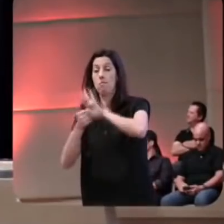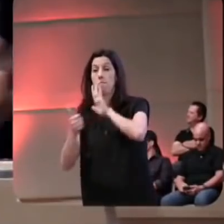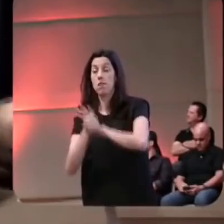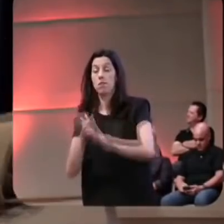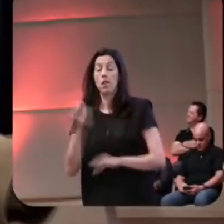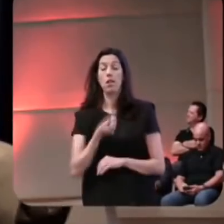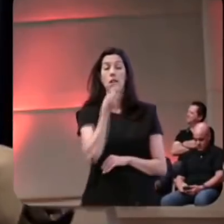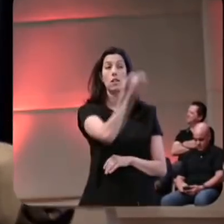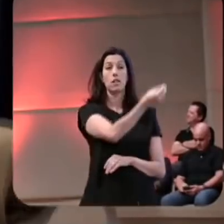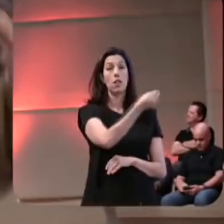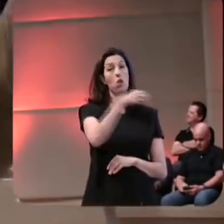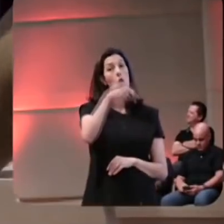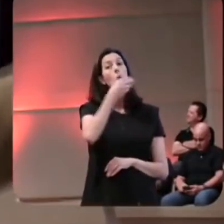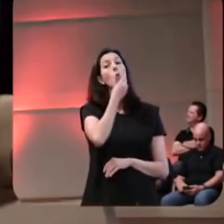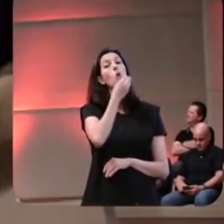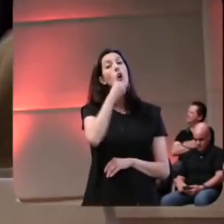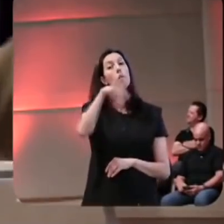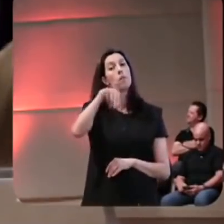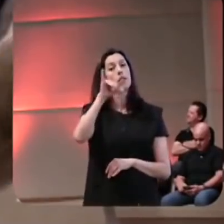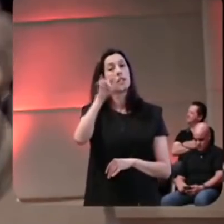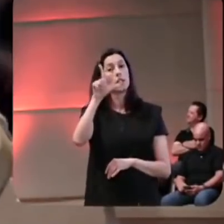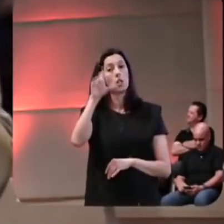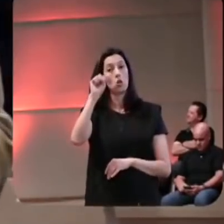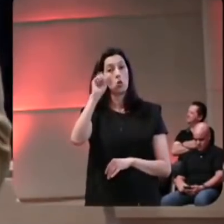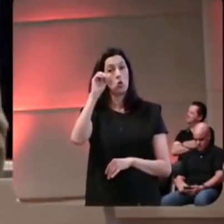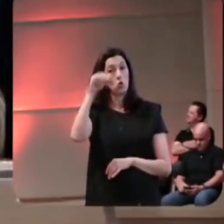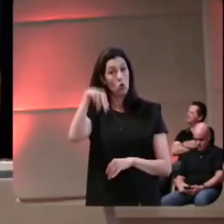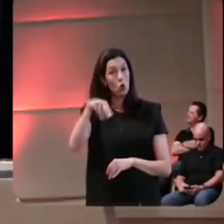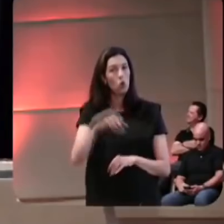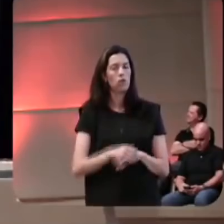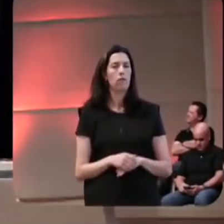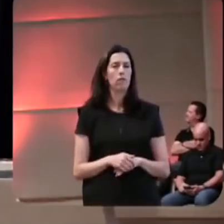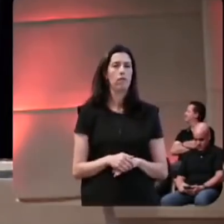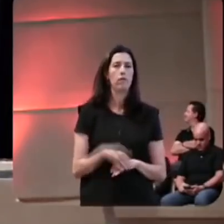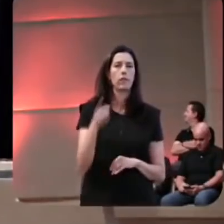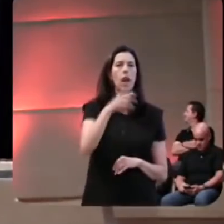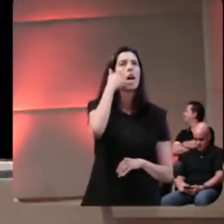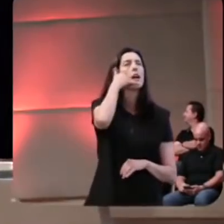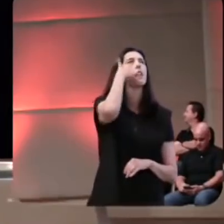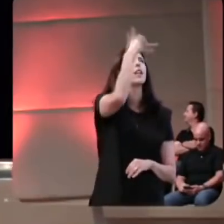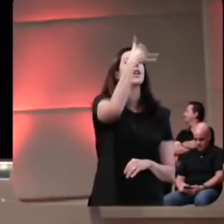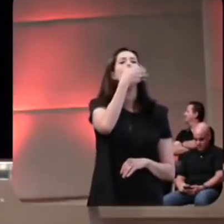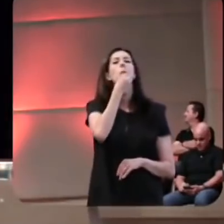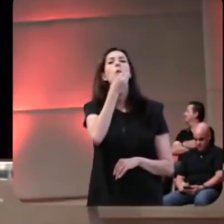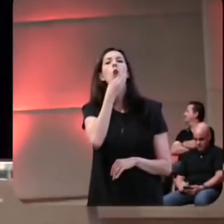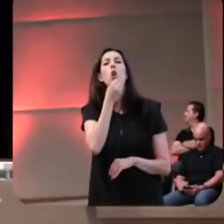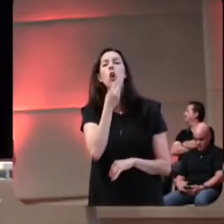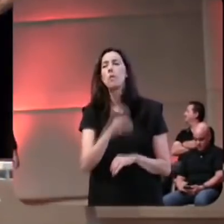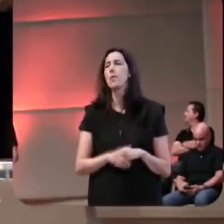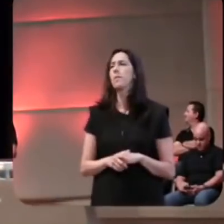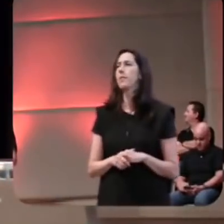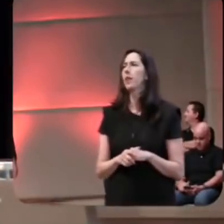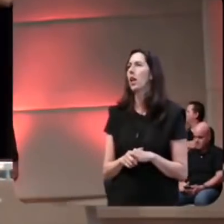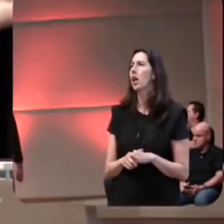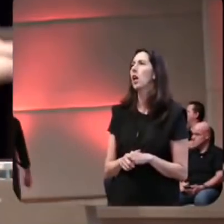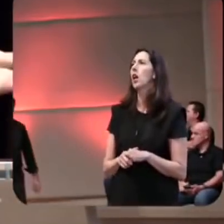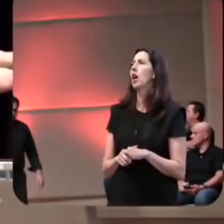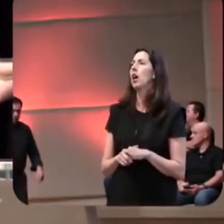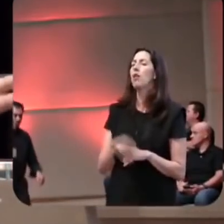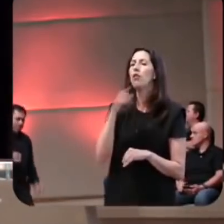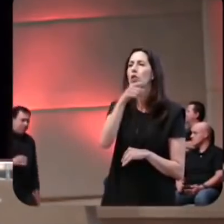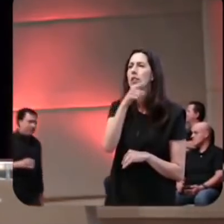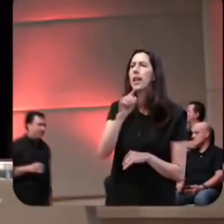da produção, falou: "Não é possível que o pastor esqueceu que deu a chave." Aí liga por telefone do Nilson: "Você está com a chave do pai?" "Ele deu para